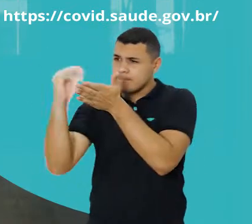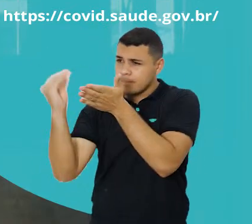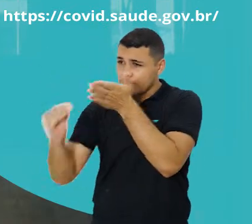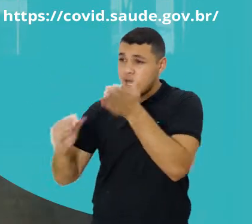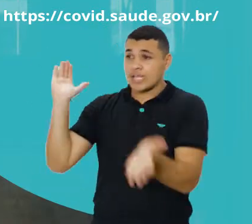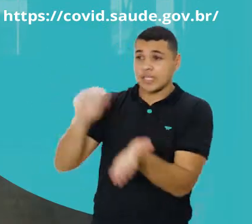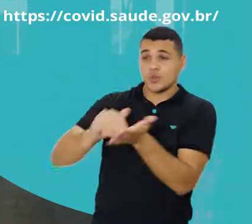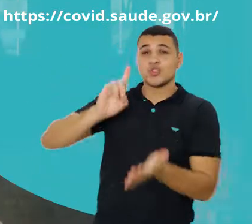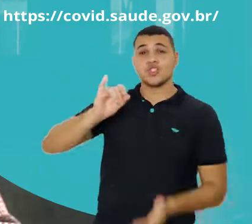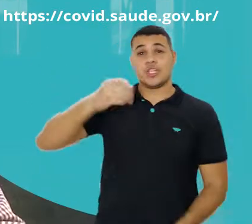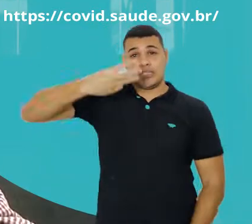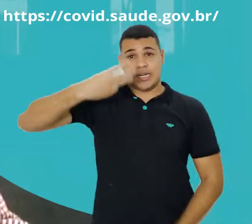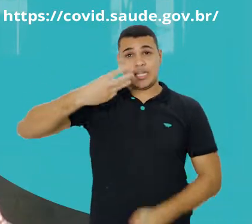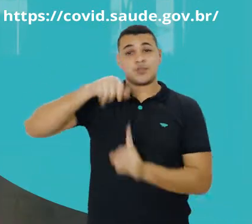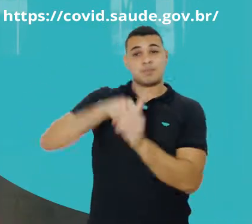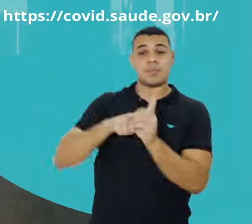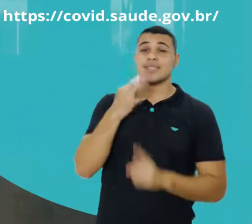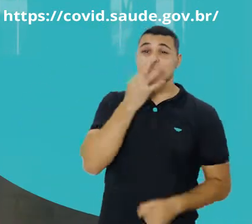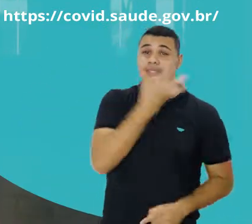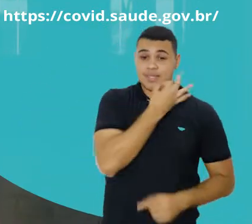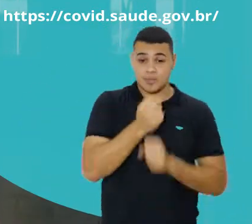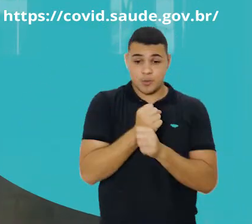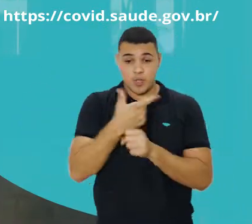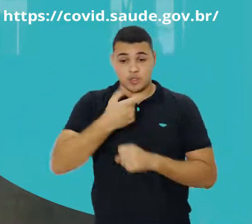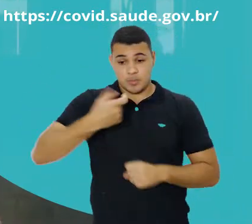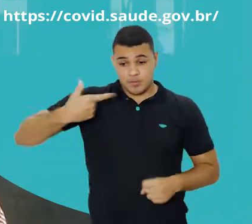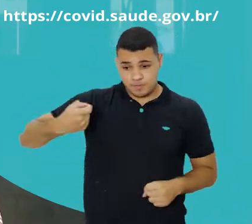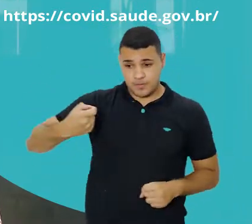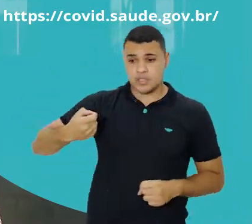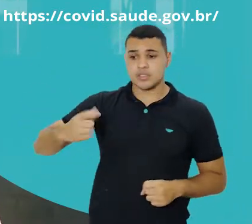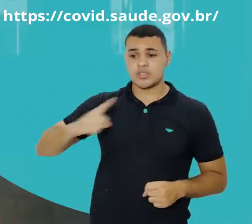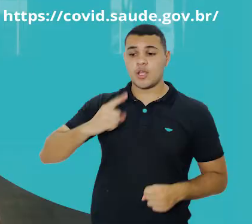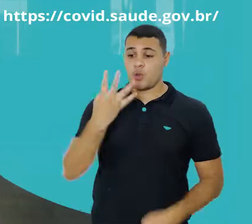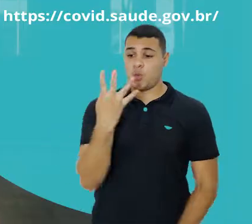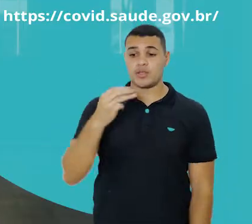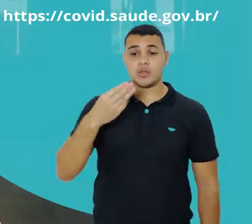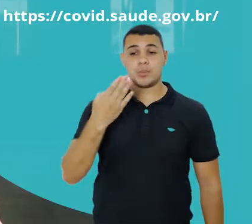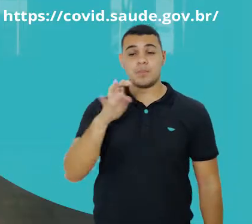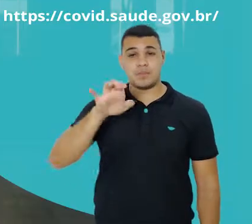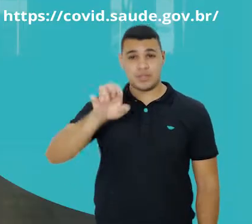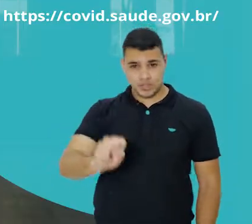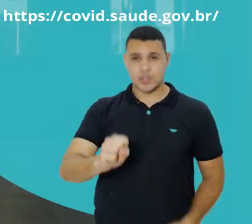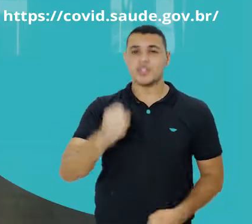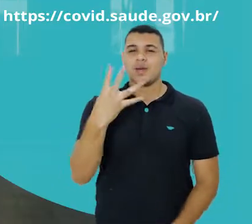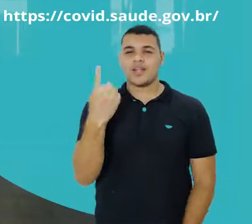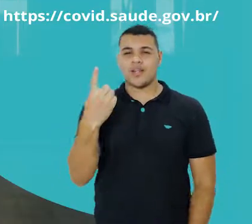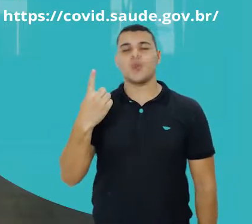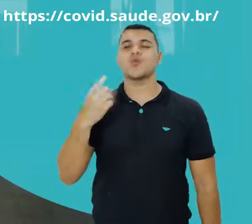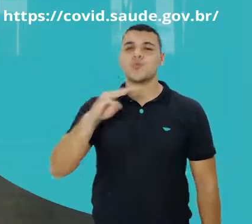até o dia 3 de setembro de 2020, né, os